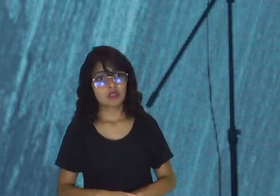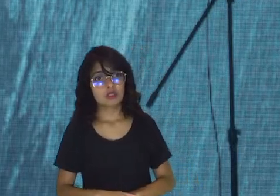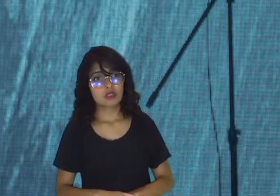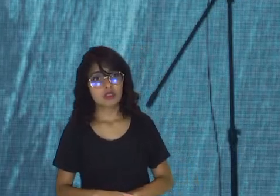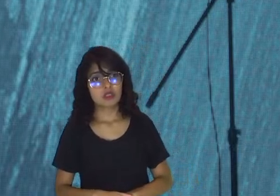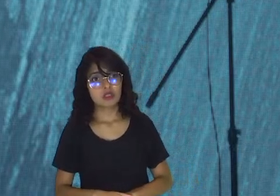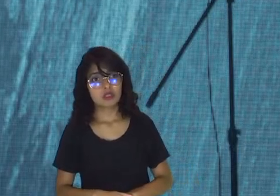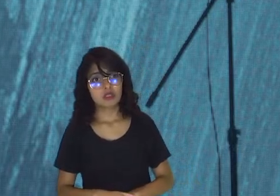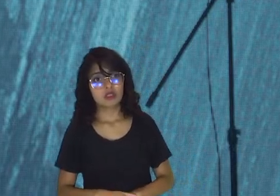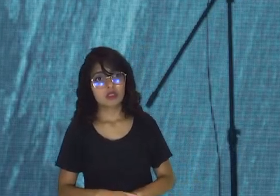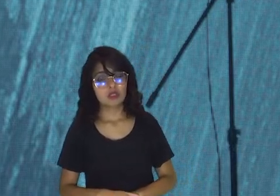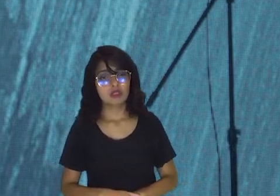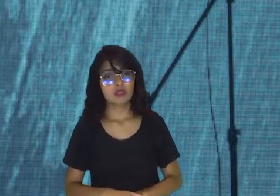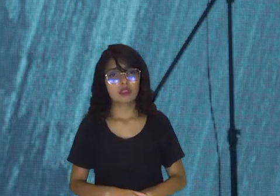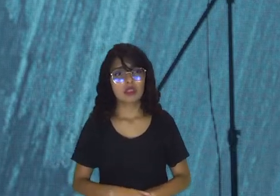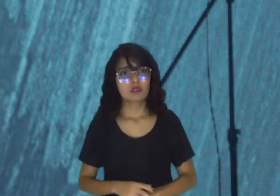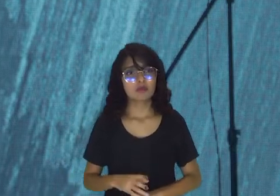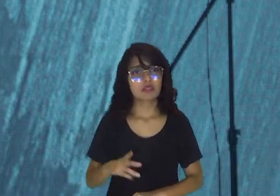que é o 8º dia.